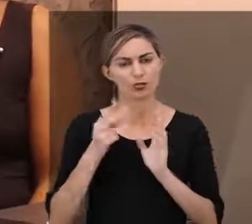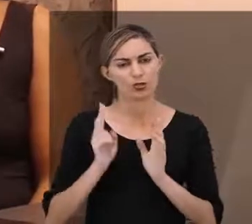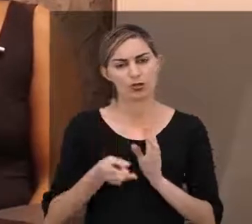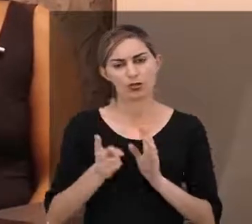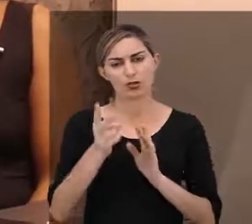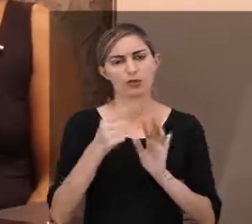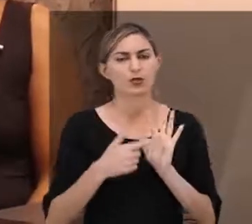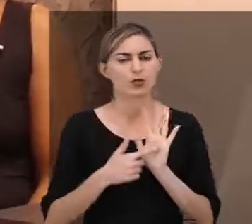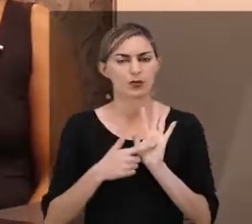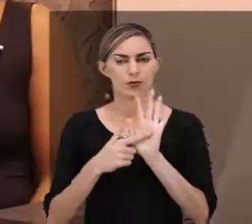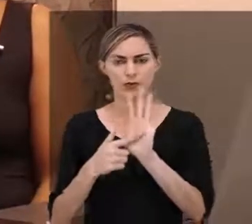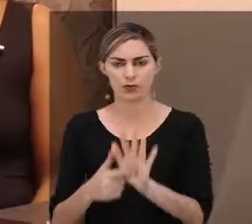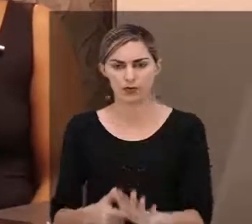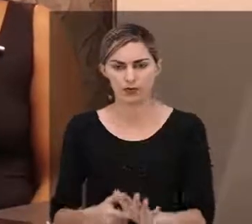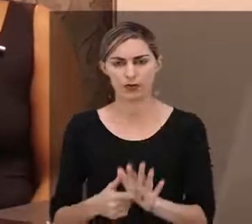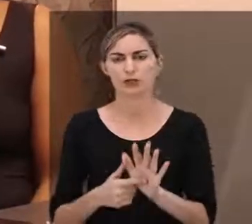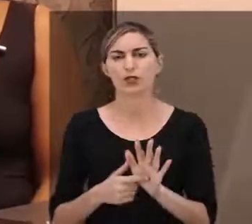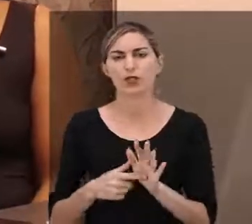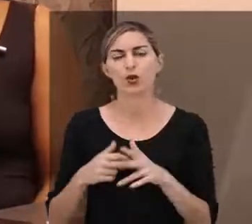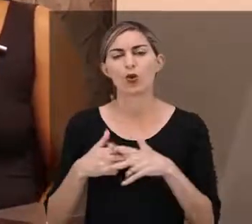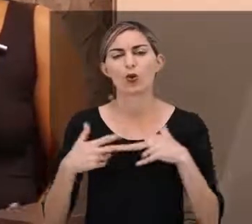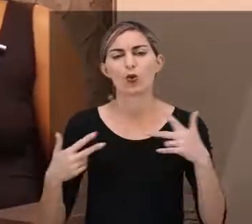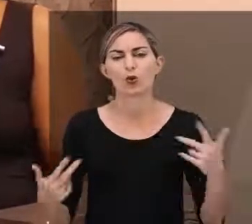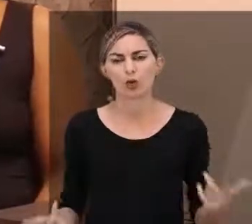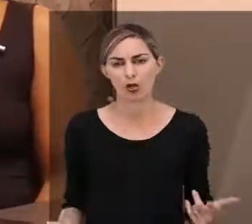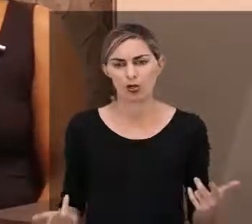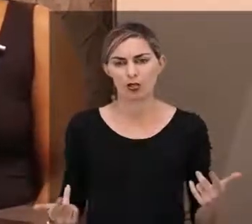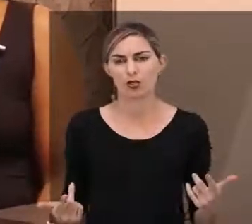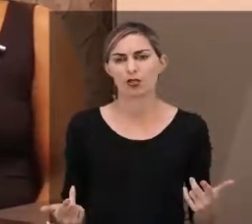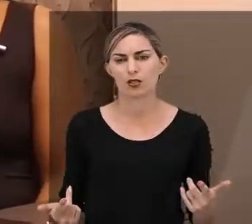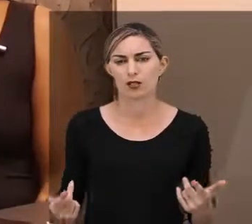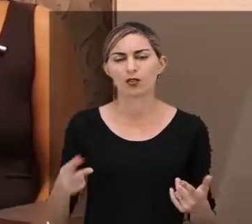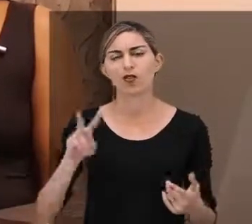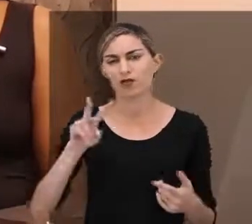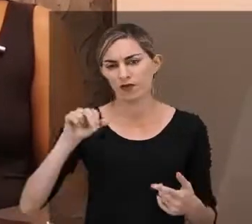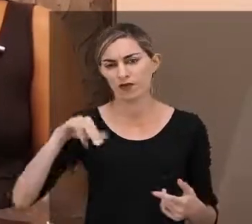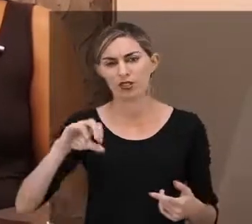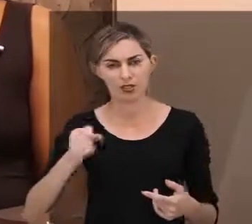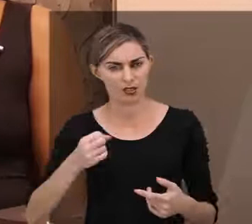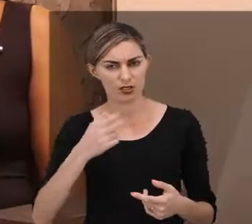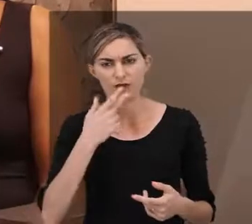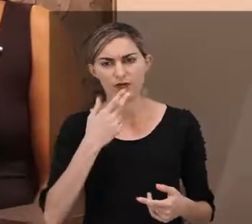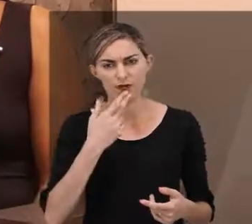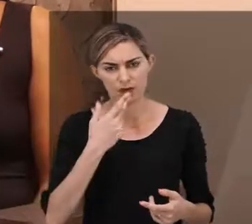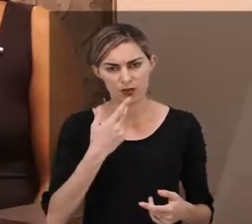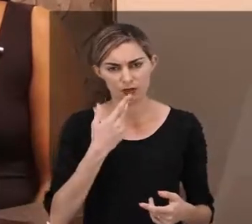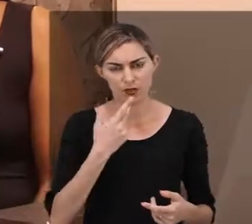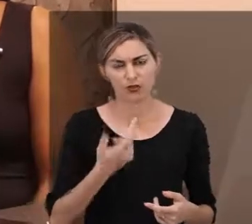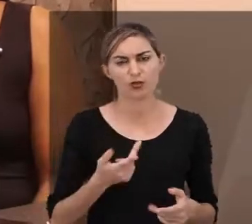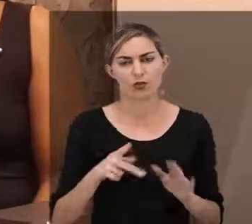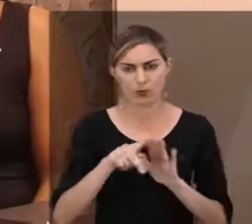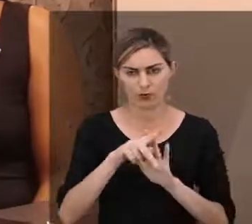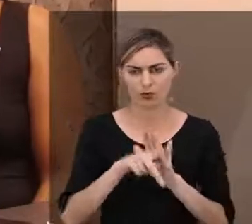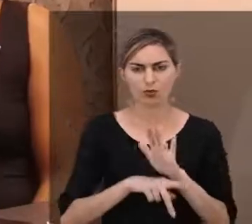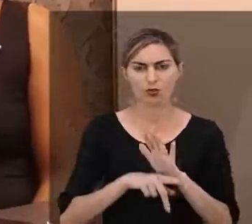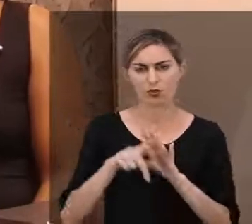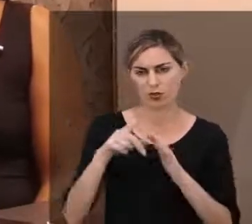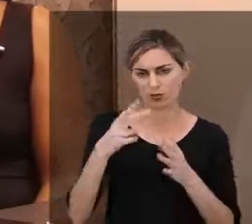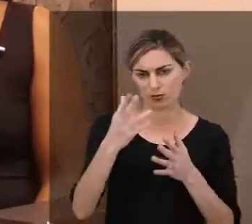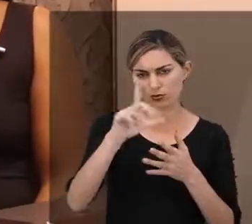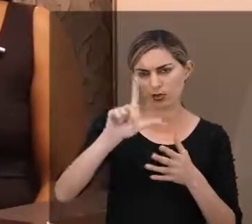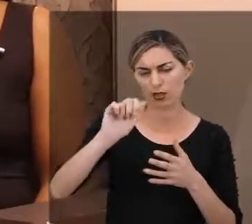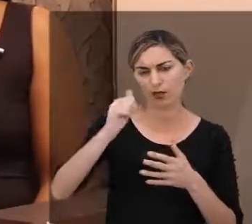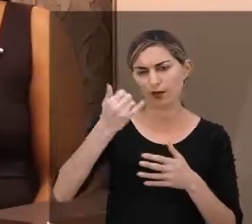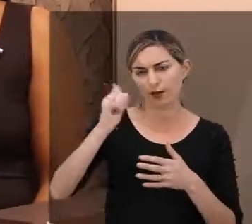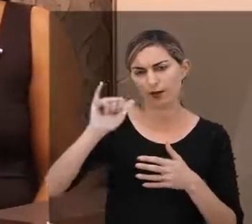alertar, né? E aí, quais são eles? Vanessa já falou, né, sobre a questão do projeto de layout. Então,